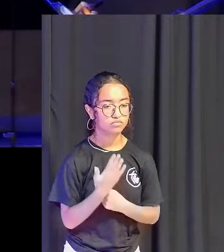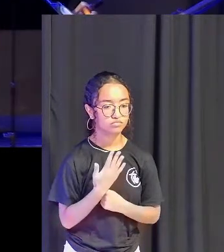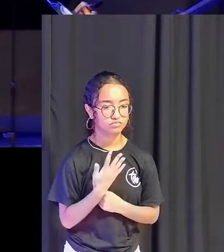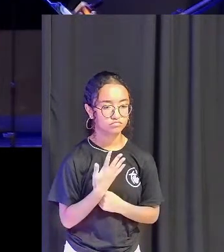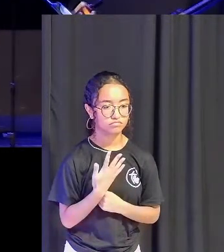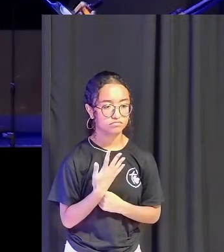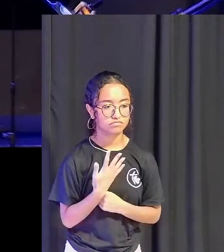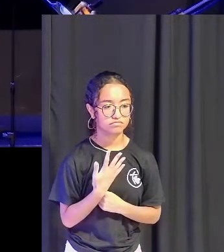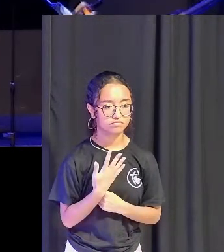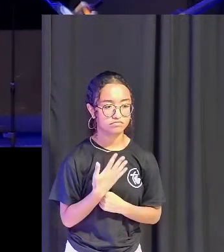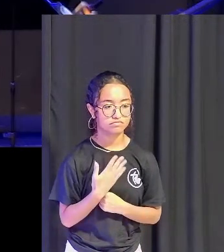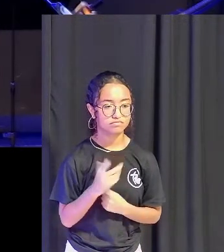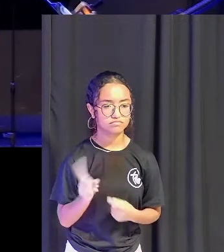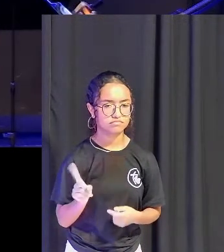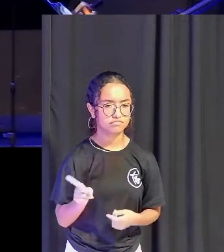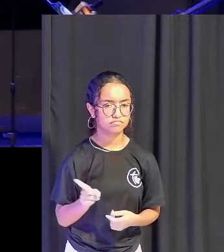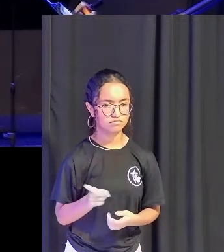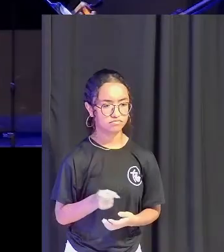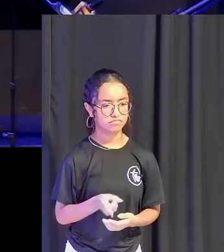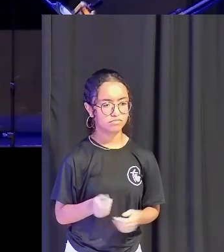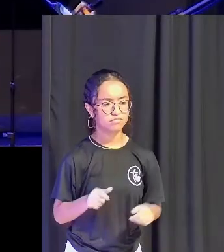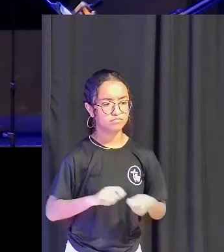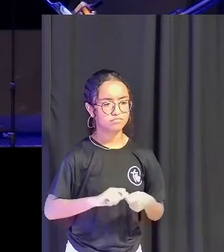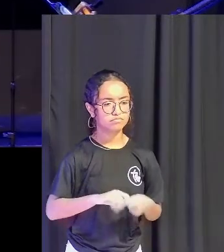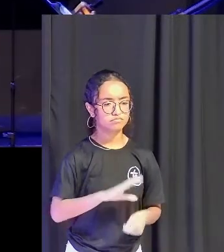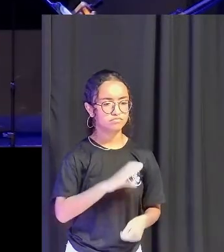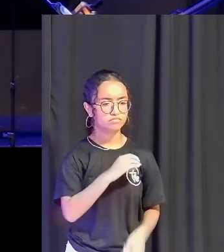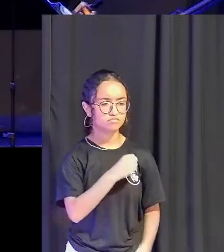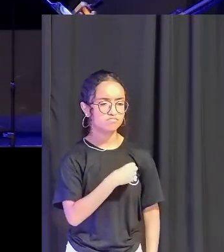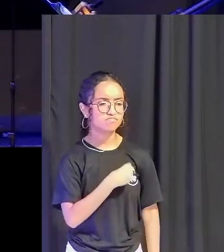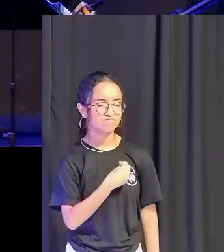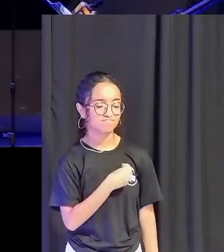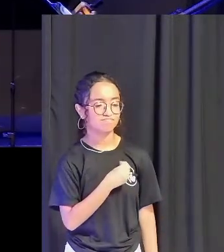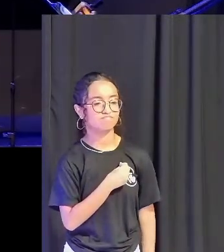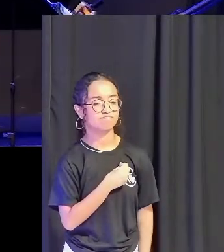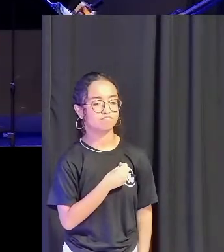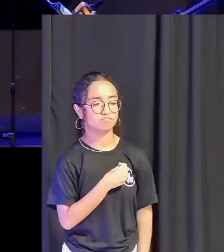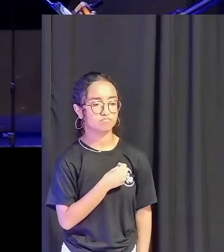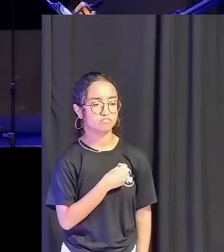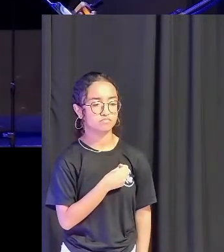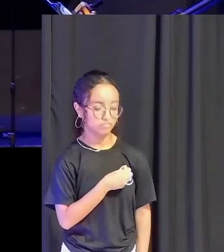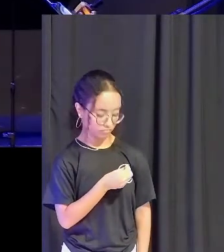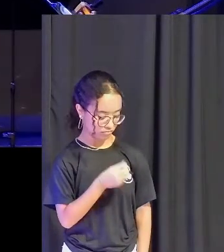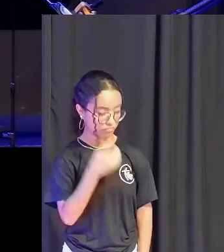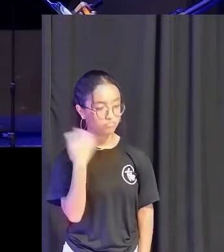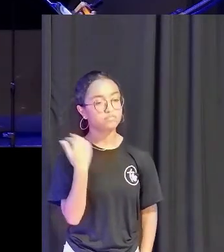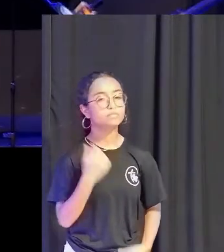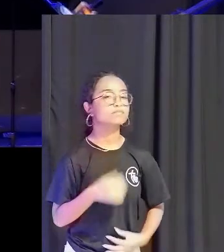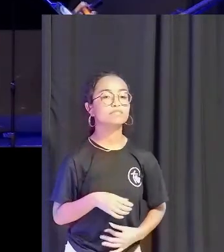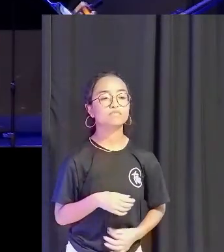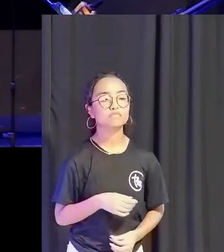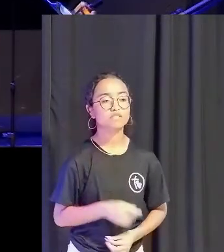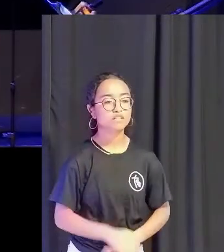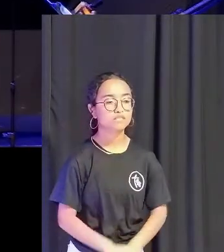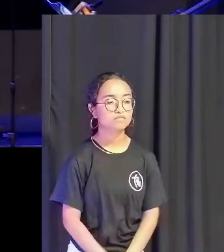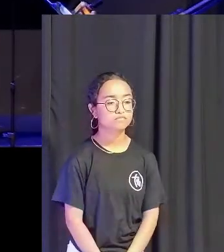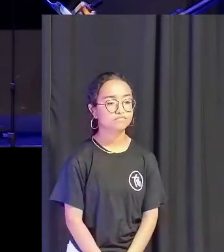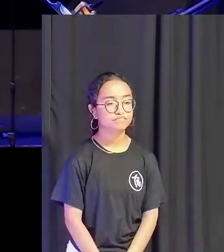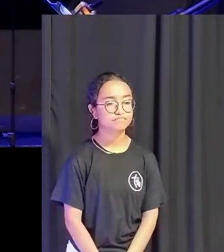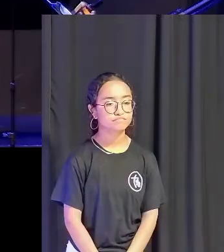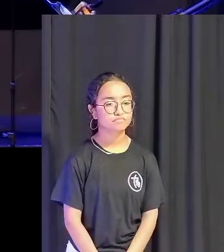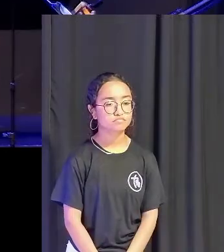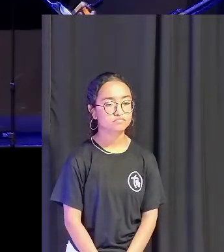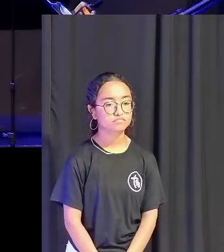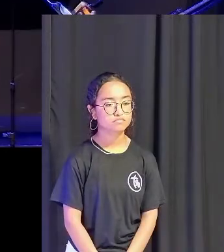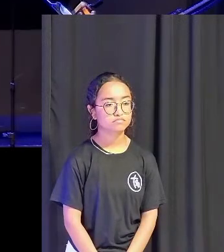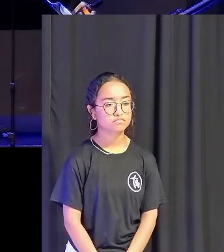chegar àquele ponto de cair na tentação, como a gente está vendo aqui em 1 Coríntios 10, 13. Isso vai